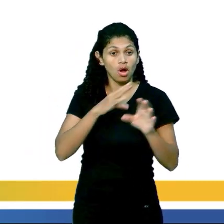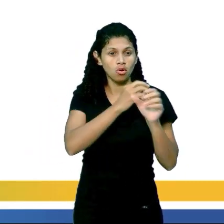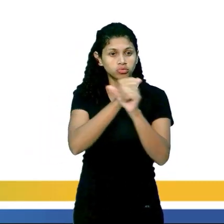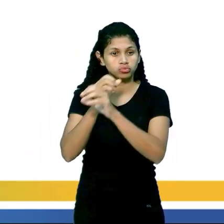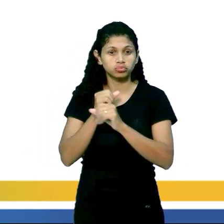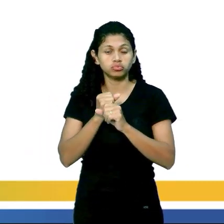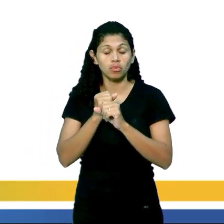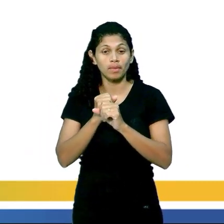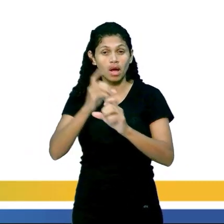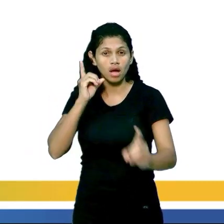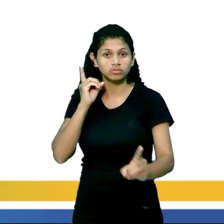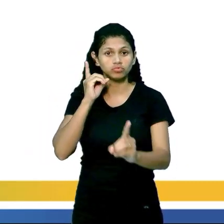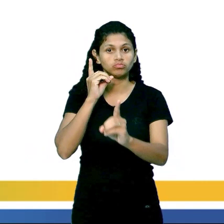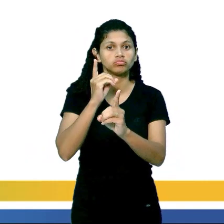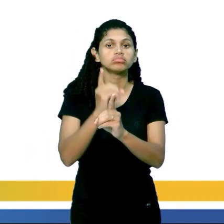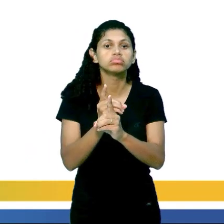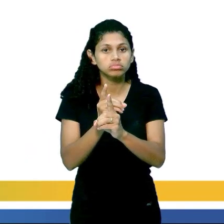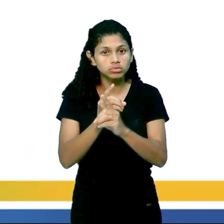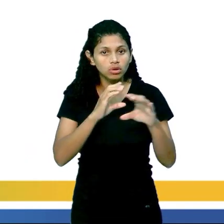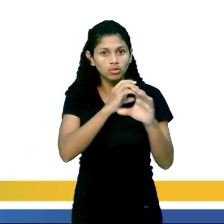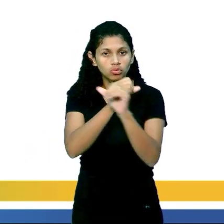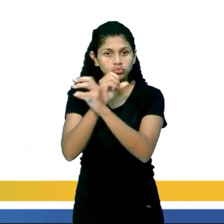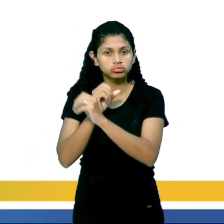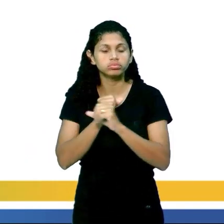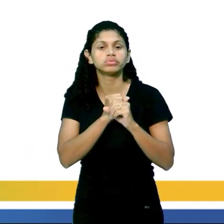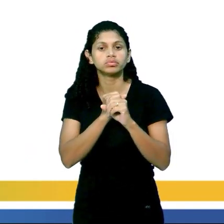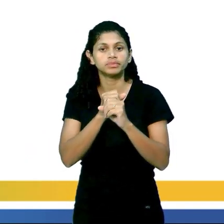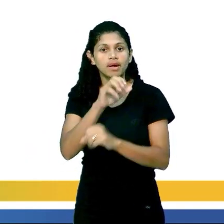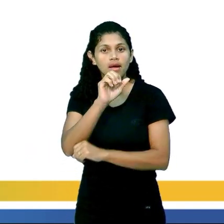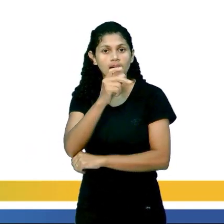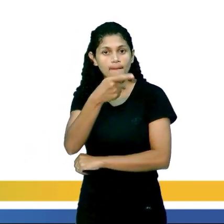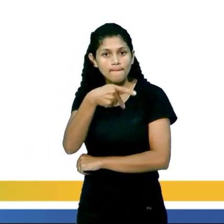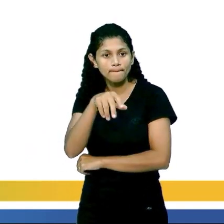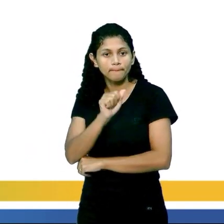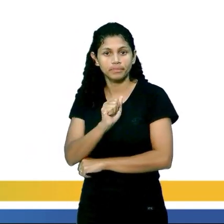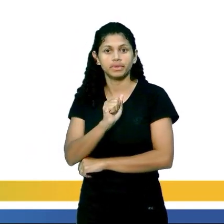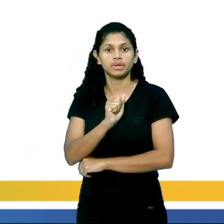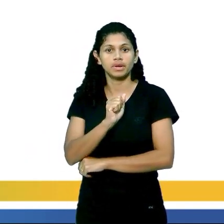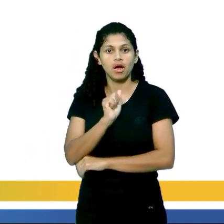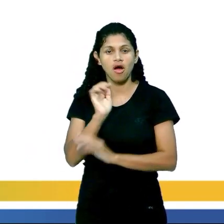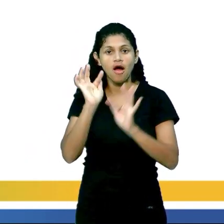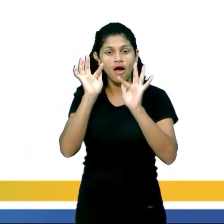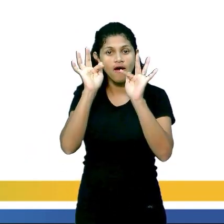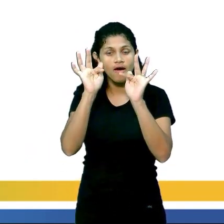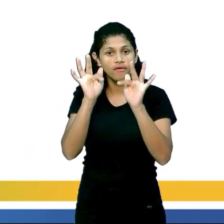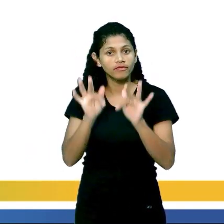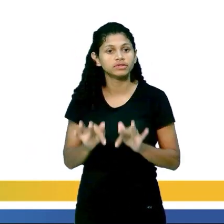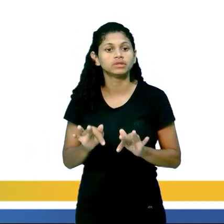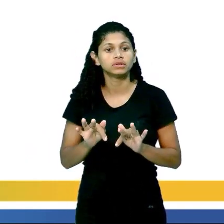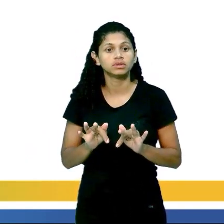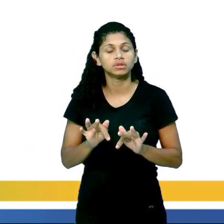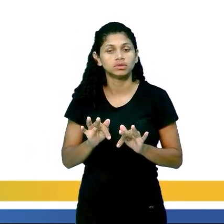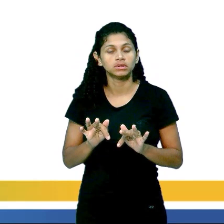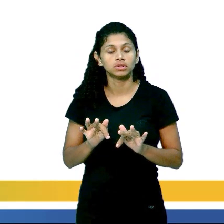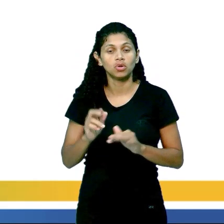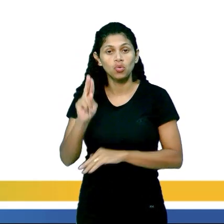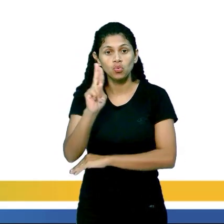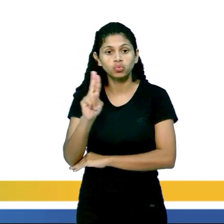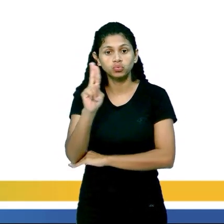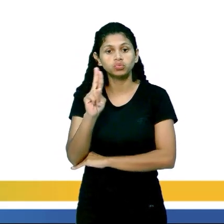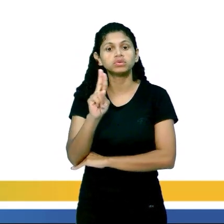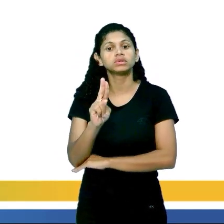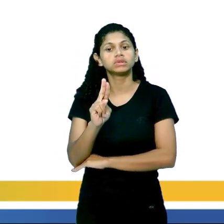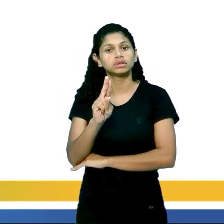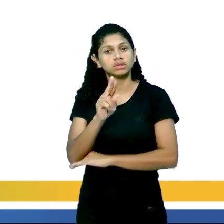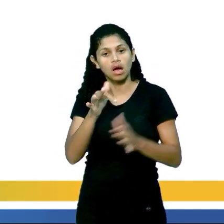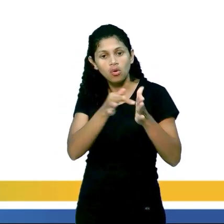Para encontrar a soma dos termos de uma PA finita, basta utilizar essa fórmula aí, onde Sn é a